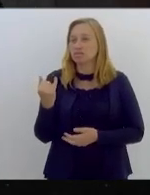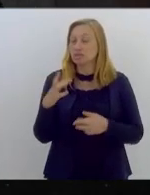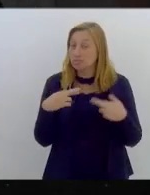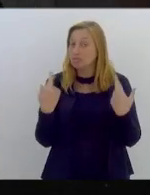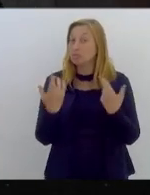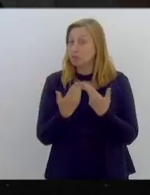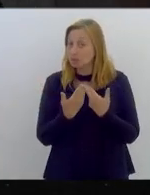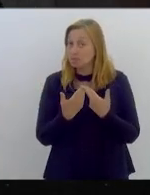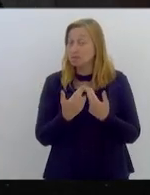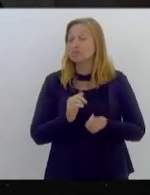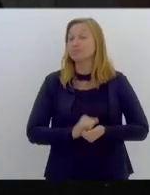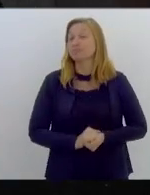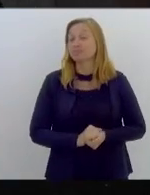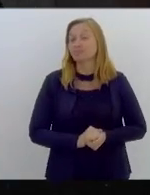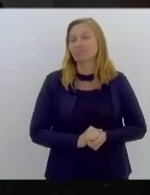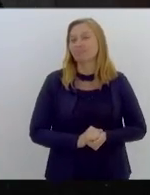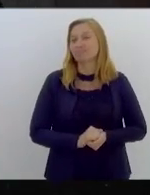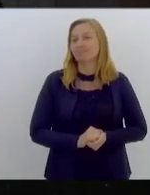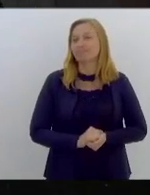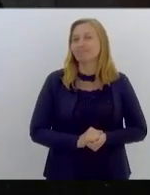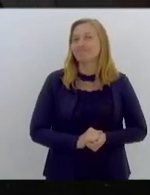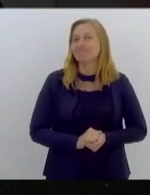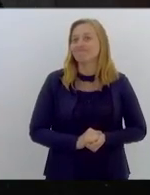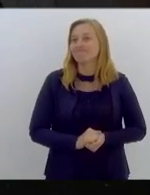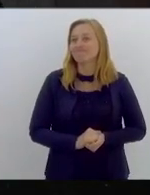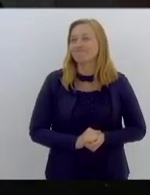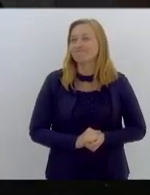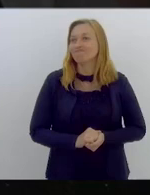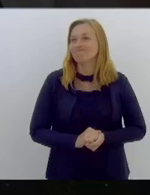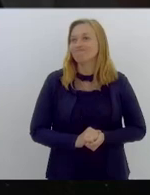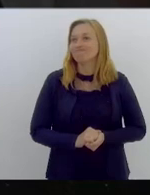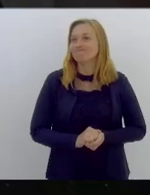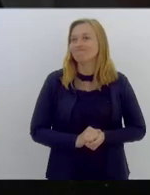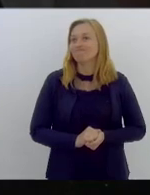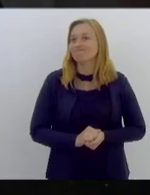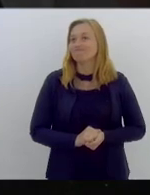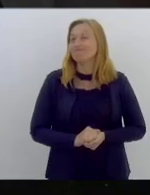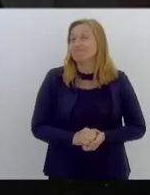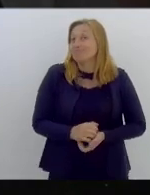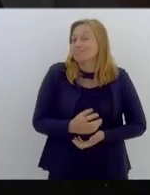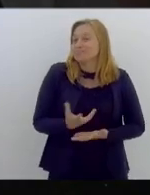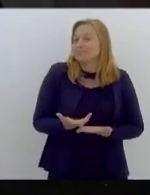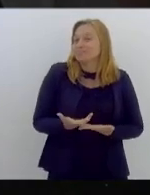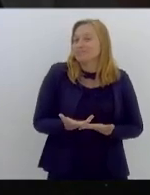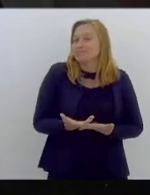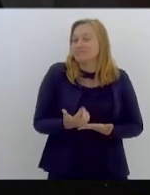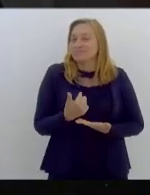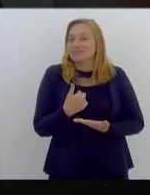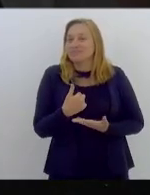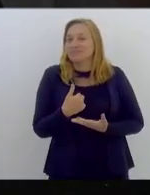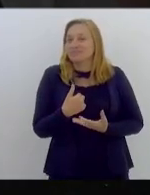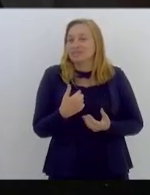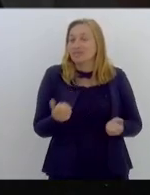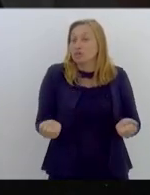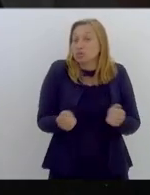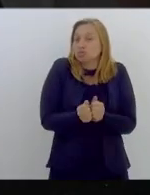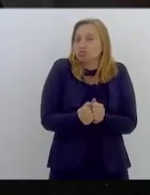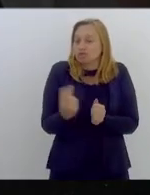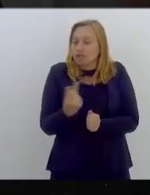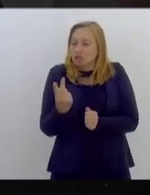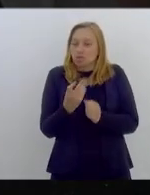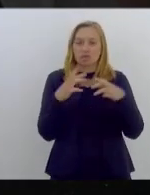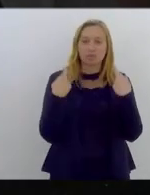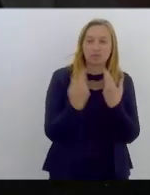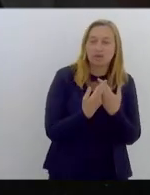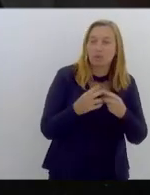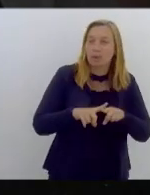concomitantes e que me deixaram, digamos, em maus lençóis, porque estava envolvido com as duas. Mas acontece